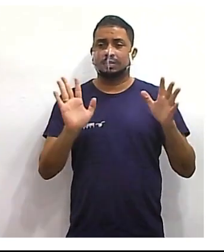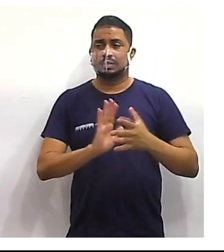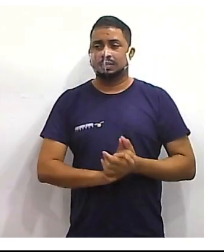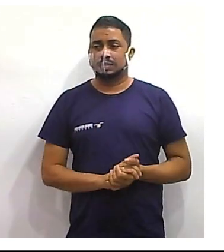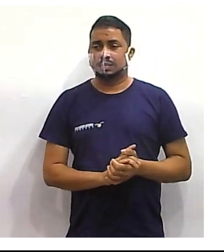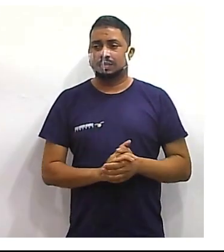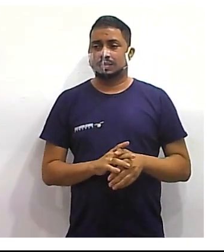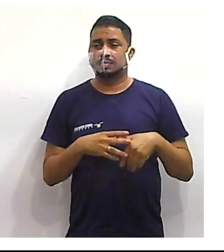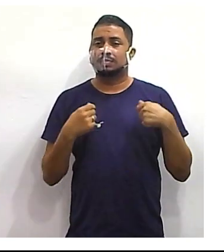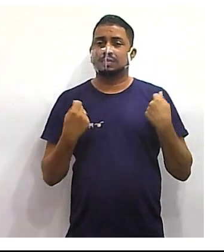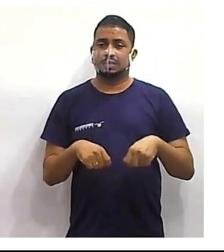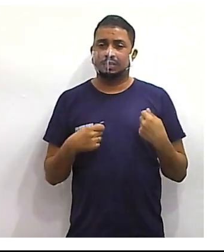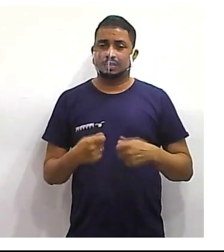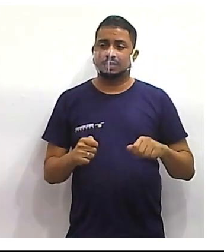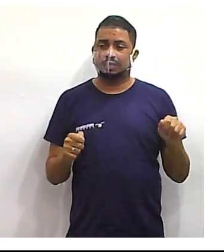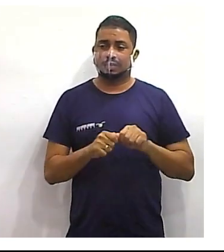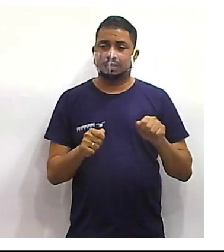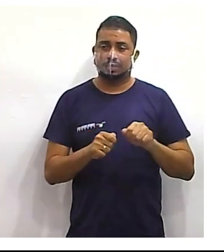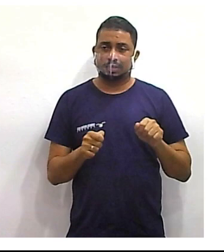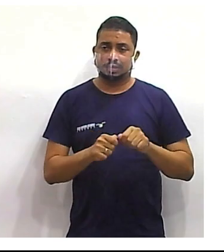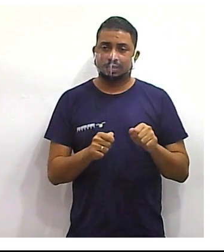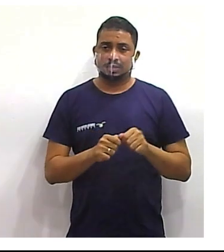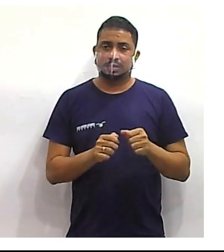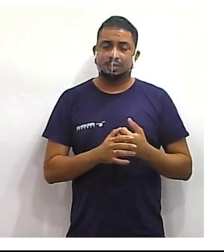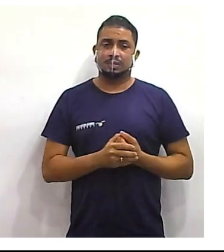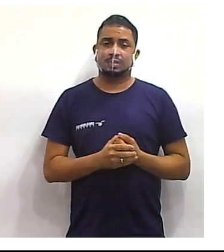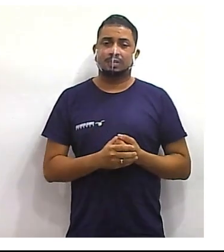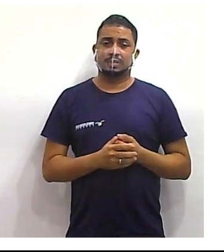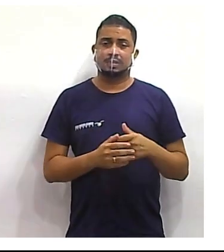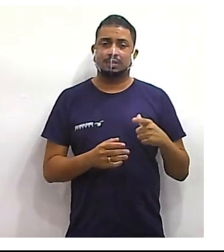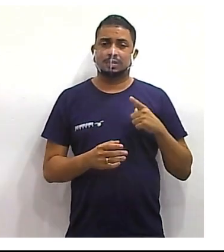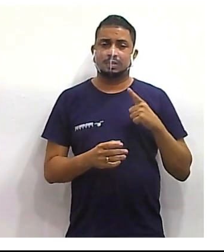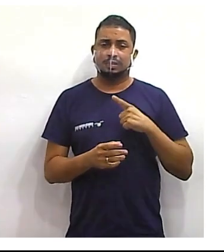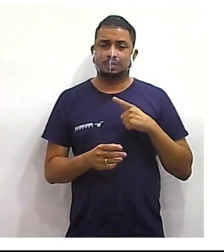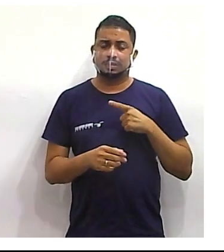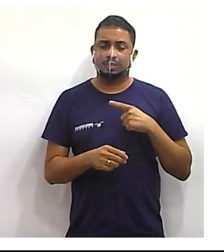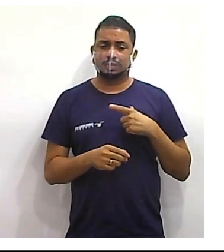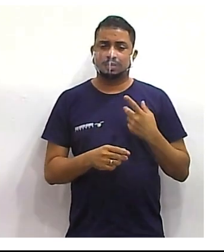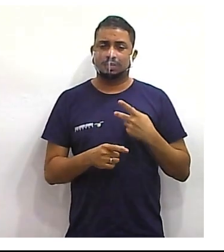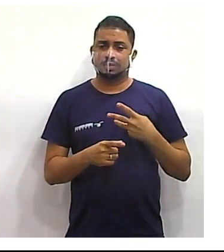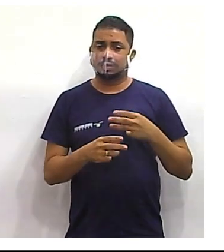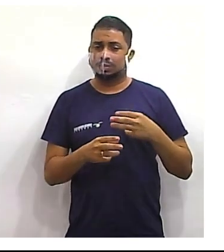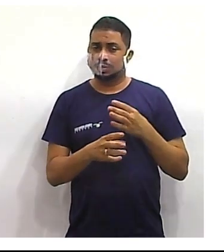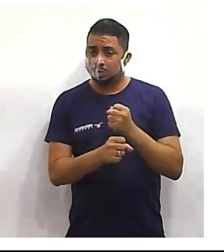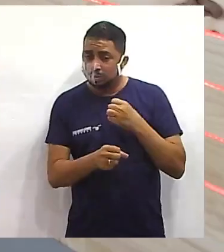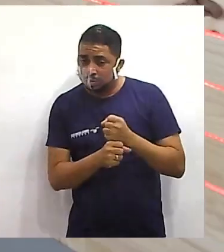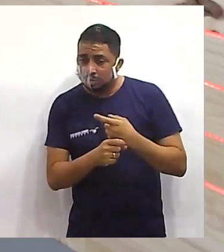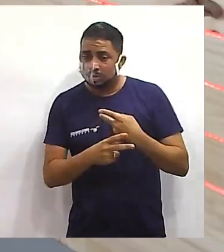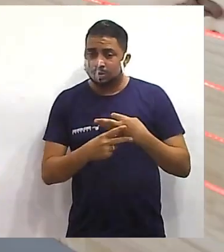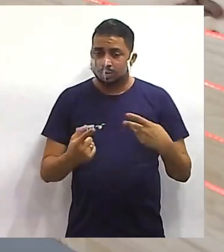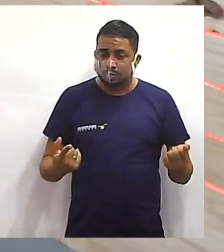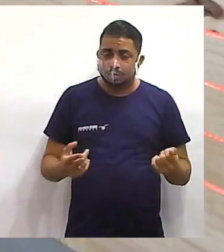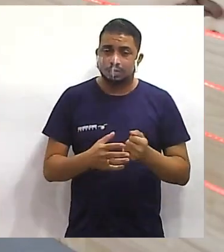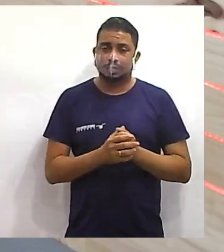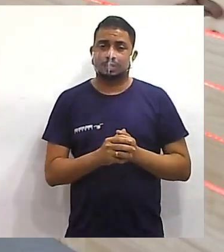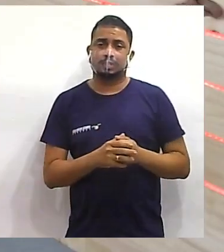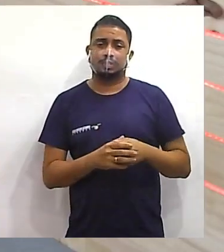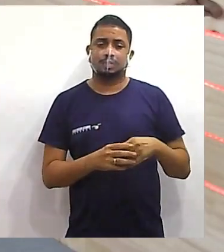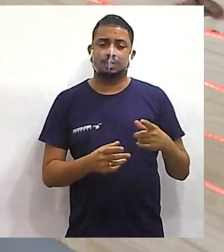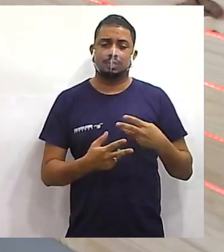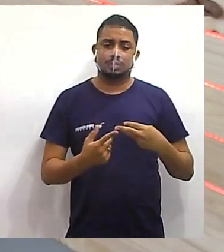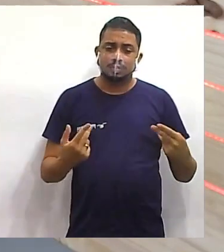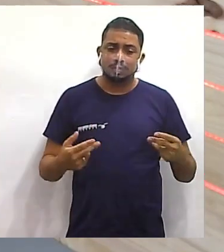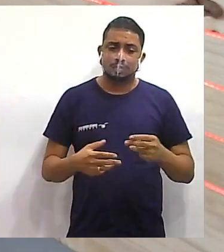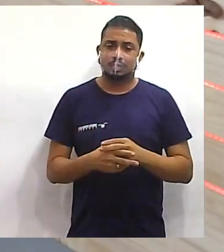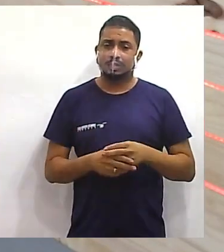Né? Ela precisa realizar a prestação de contas com muita transparência, né, dos recursos que